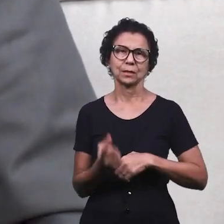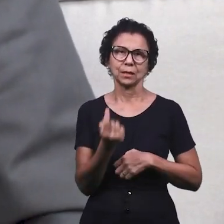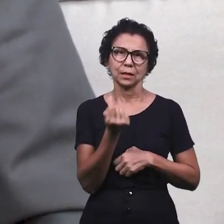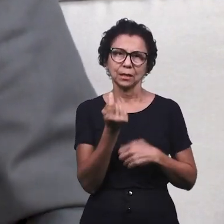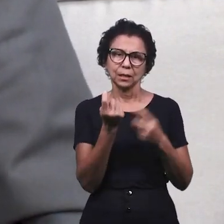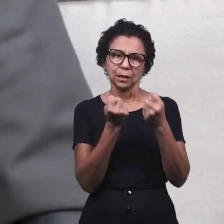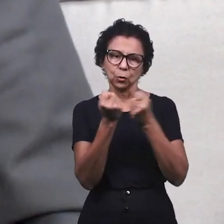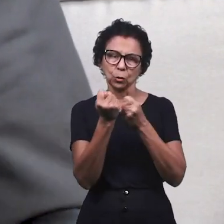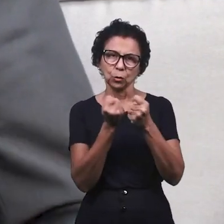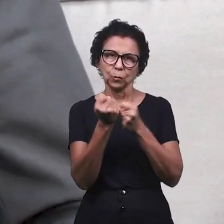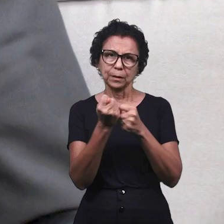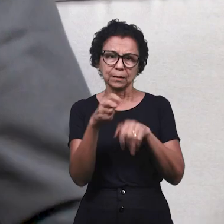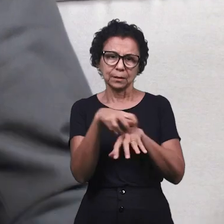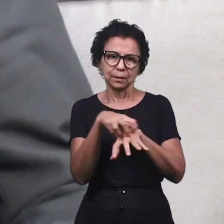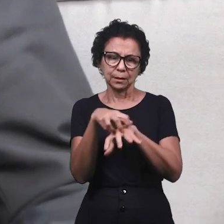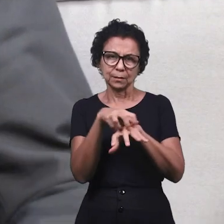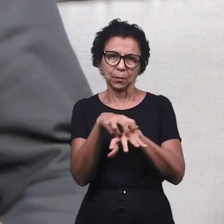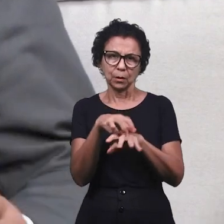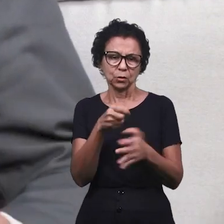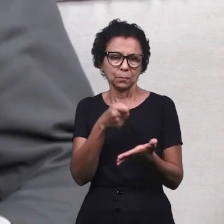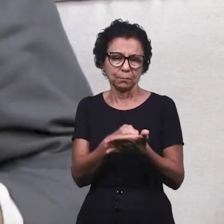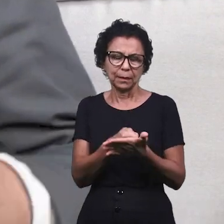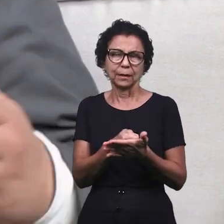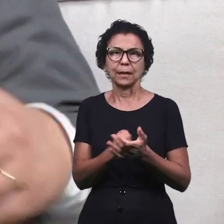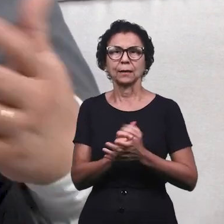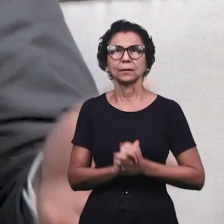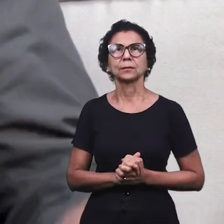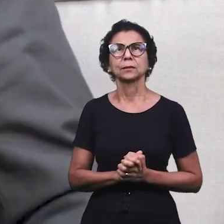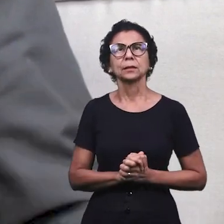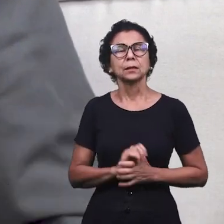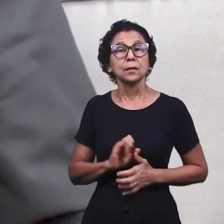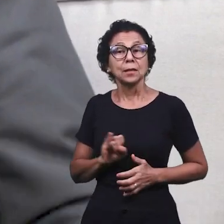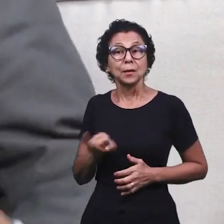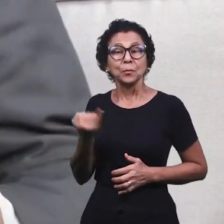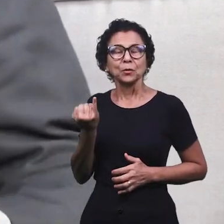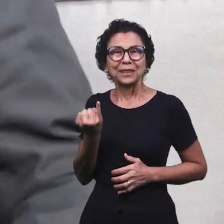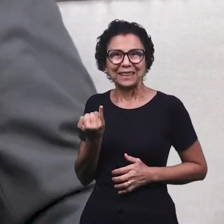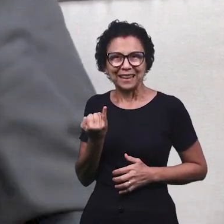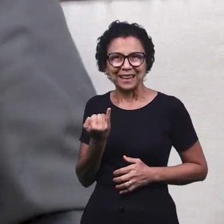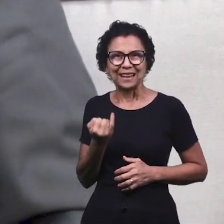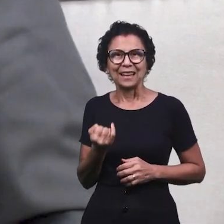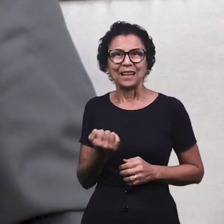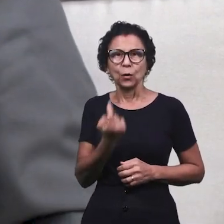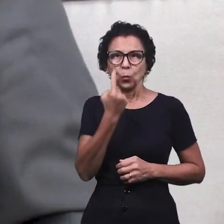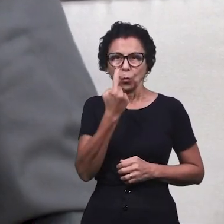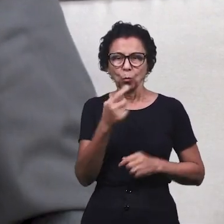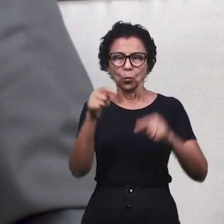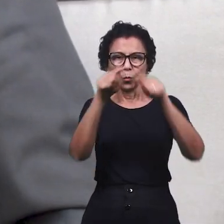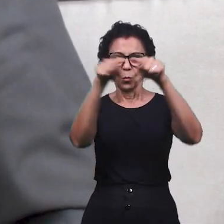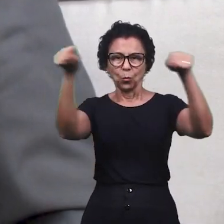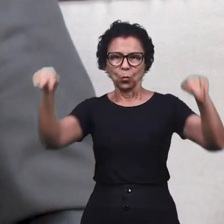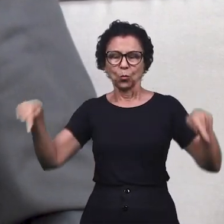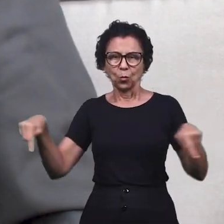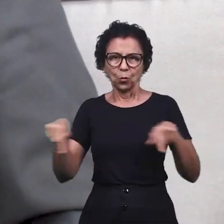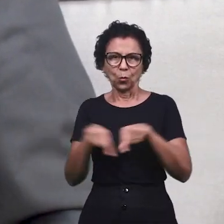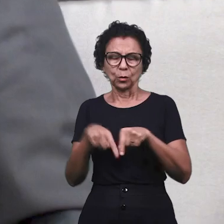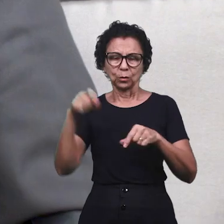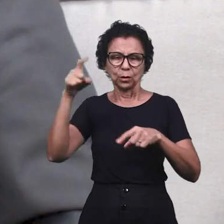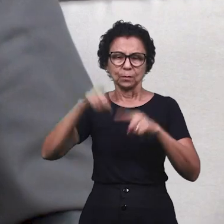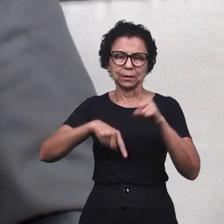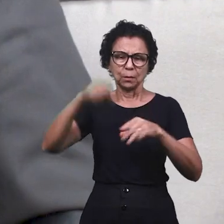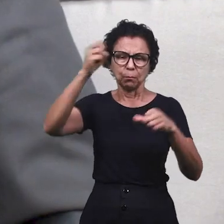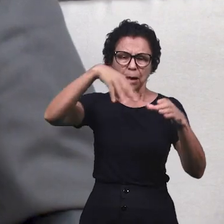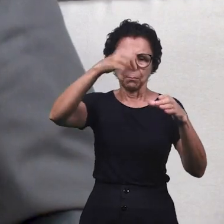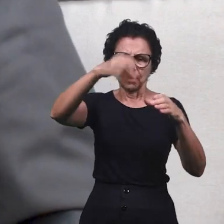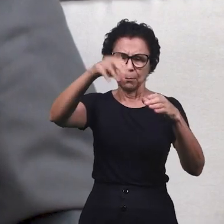economizar no frete. Quando você consegue aproveitar ao máximo um container, você consegue maximizar